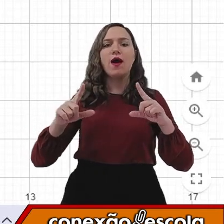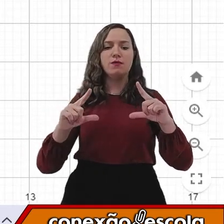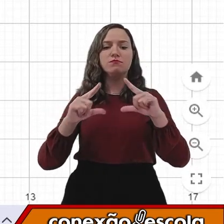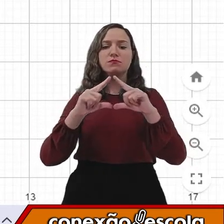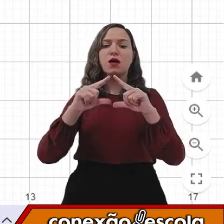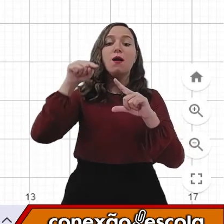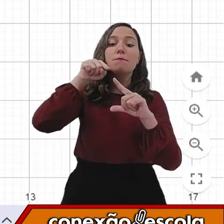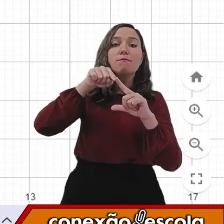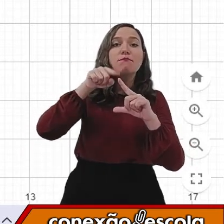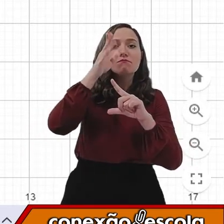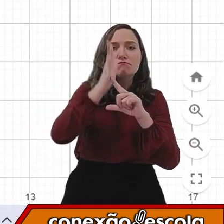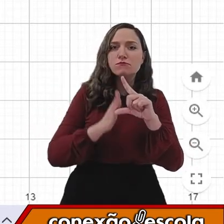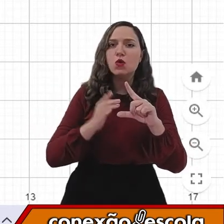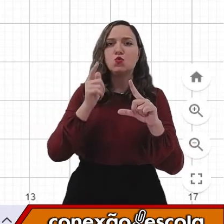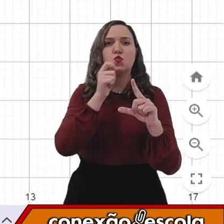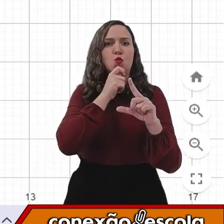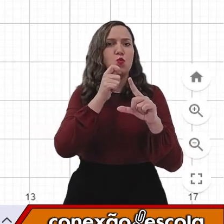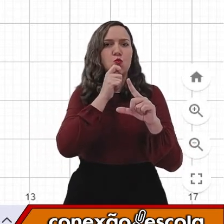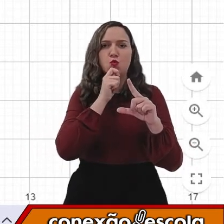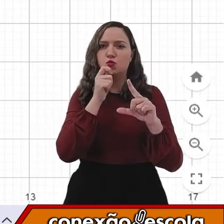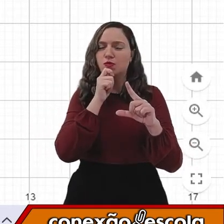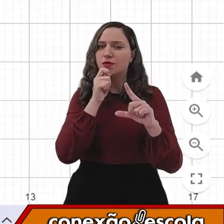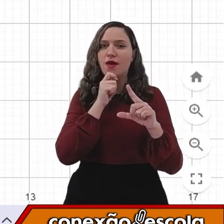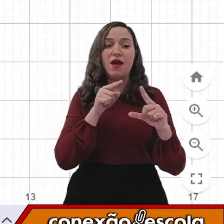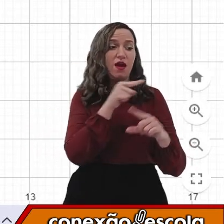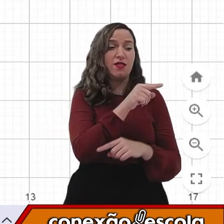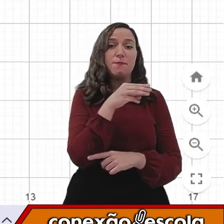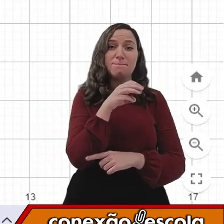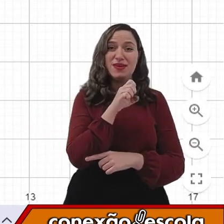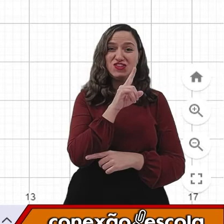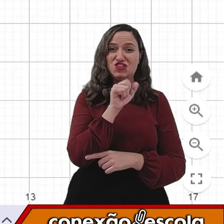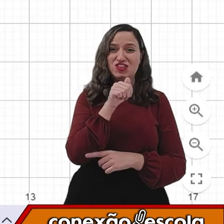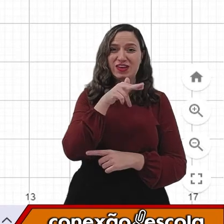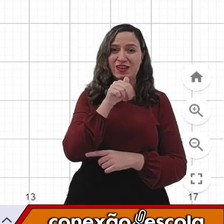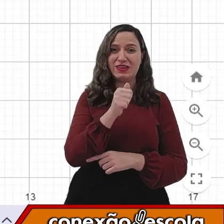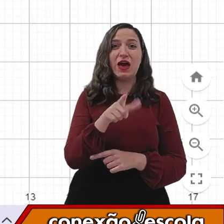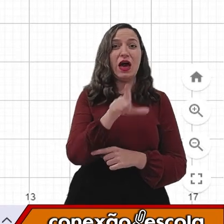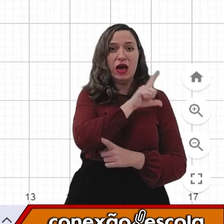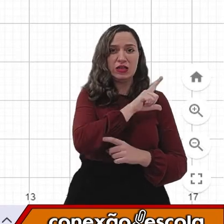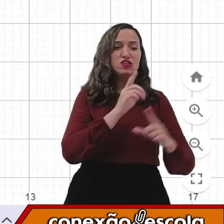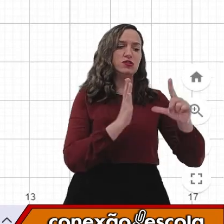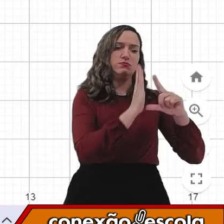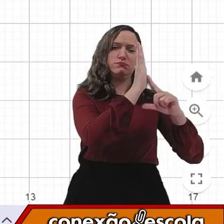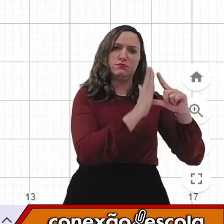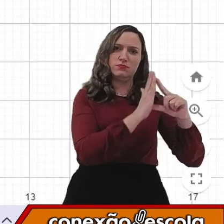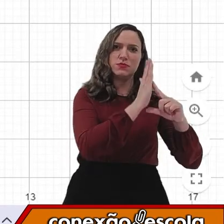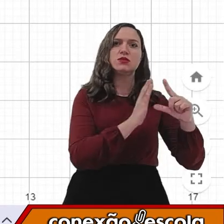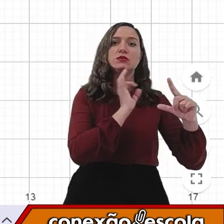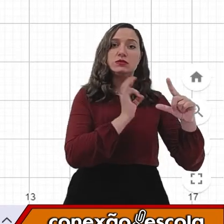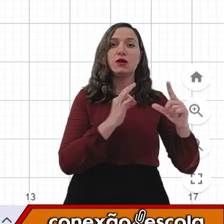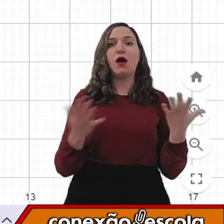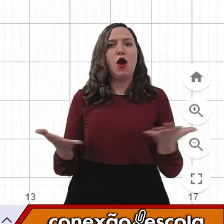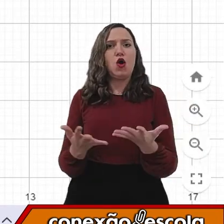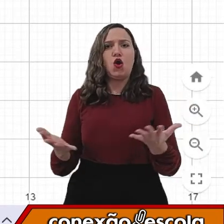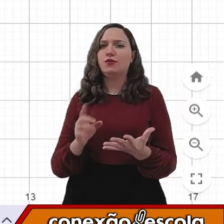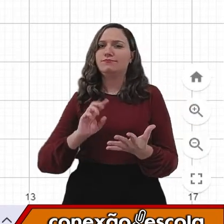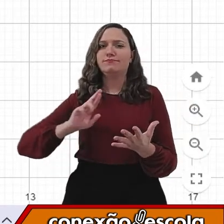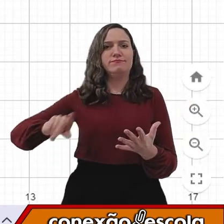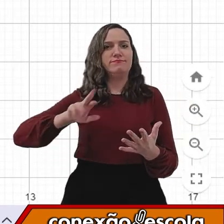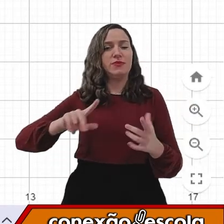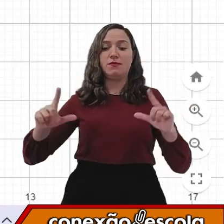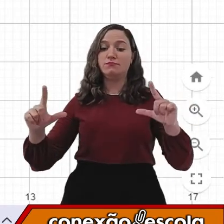vendo? Onde forma os ângulos de 90 graus, onde ela passar, é isso mesmo. Vou marcar aqui as